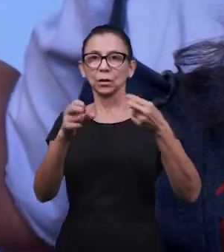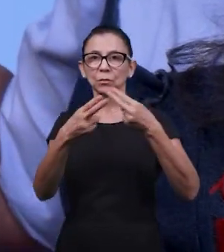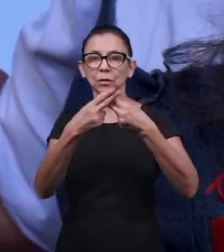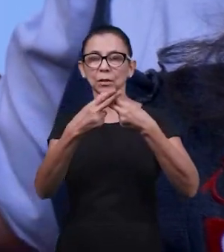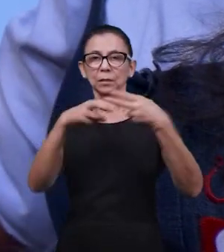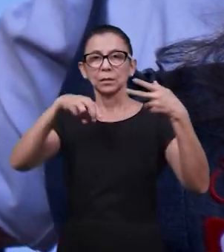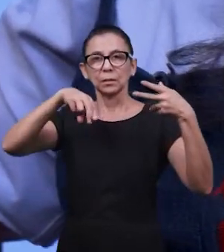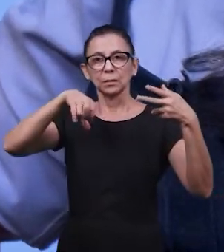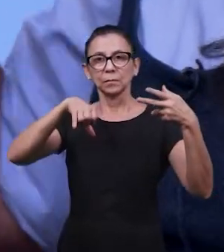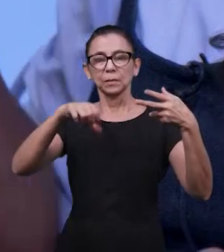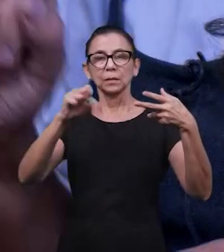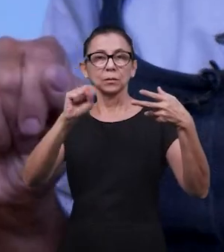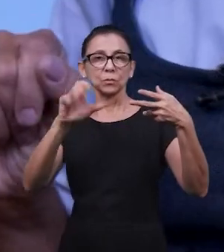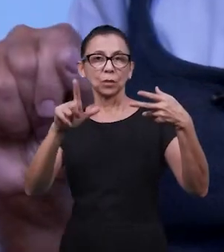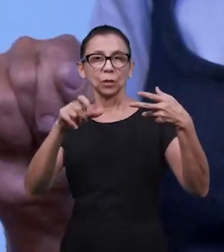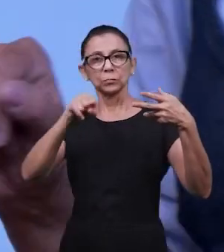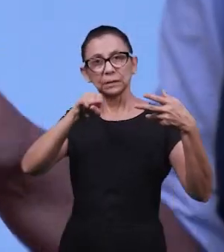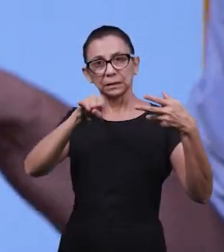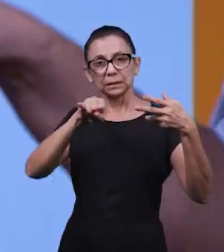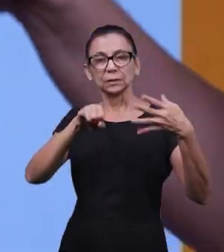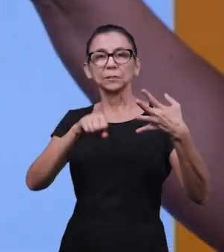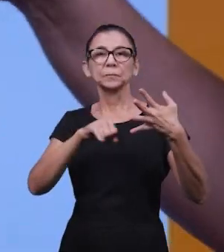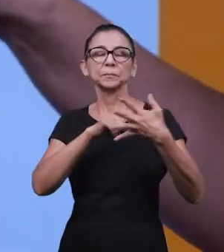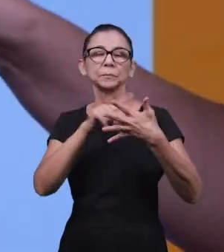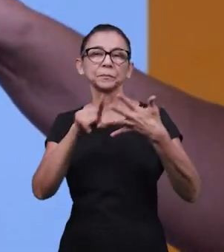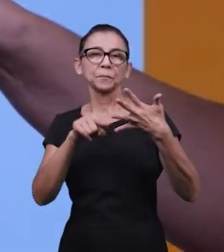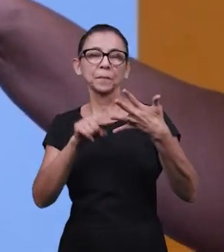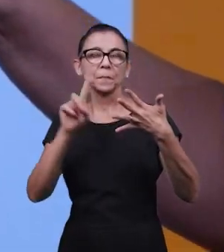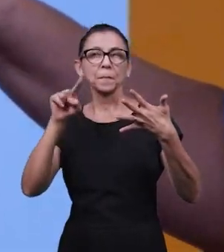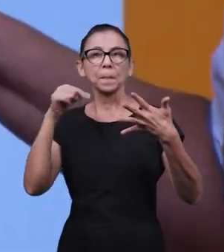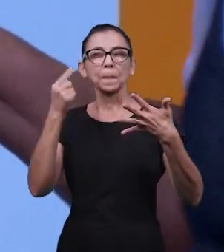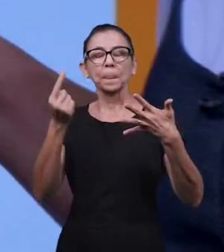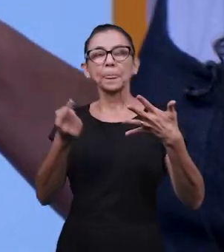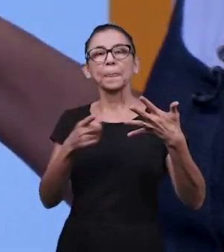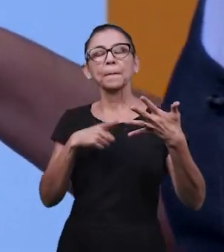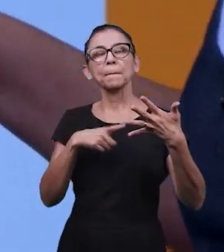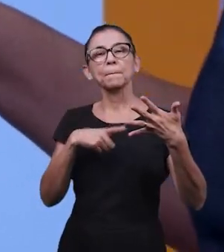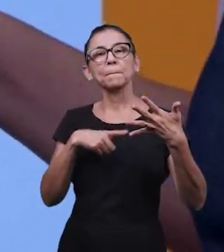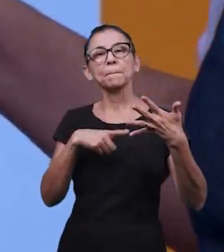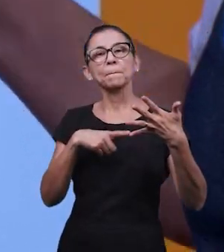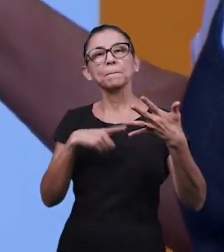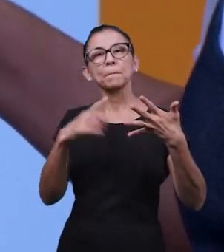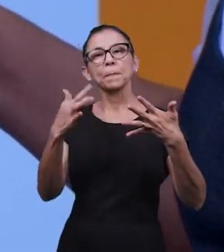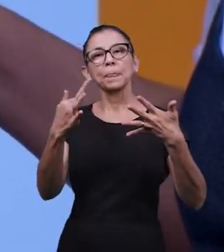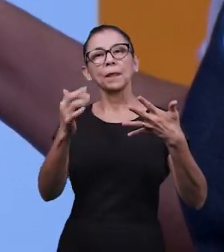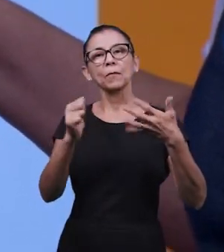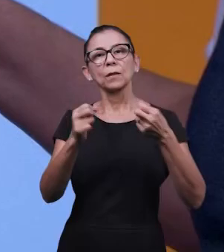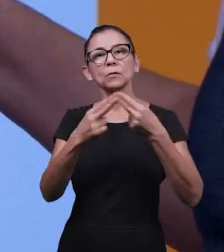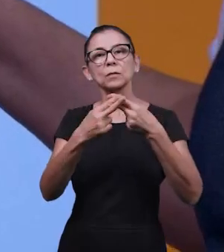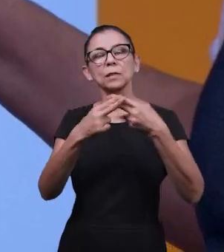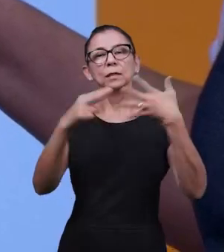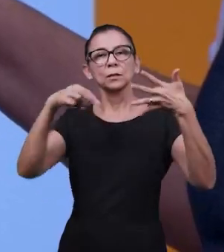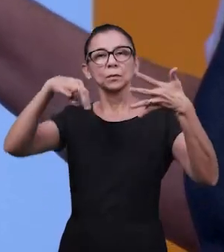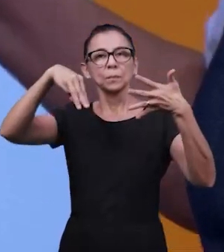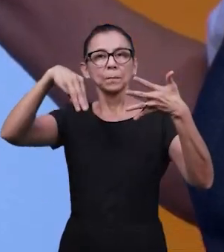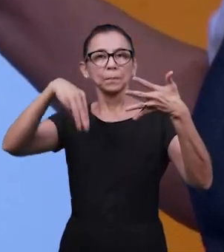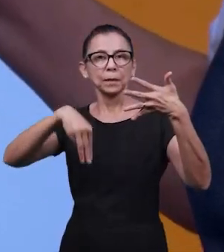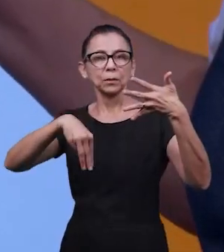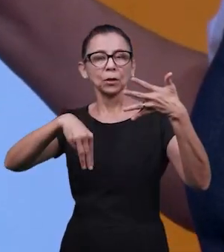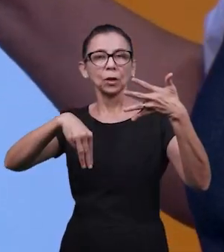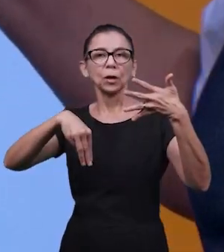Segundo, Mi maior. Mi, Sol sustenido, Si. Depois nós vamos para Dó sustenido menor